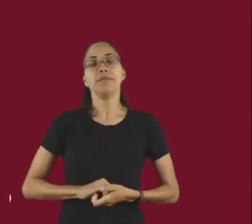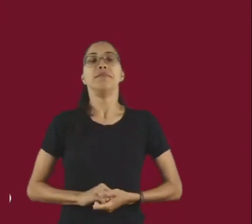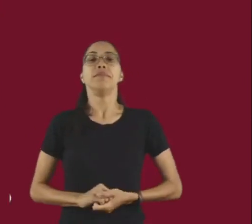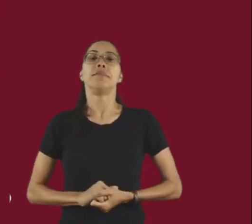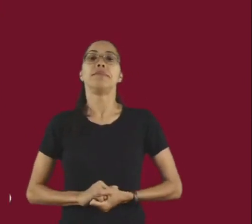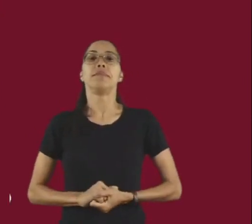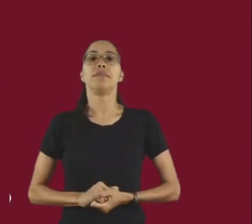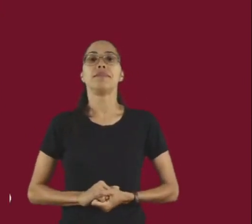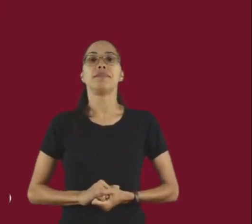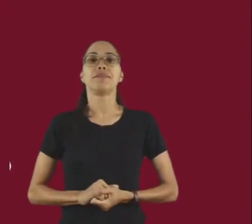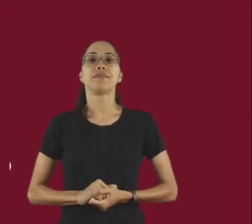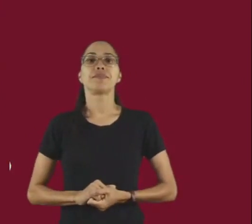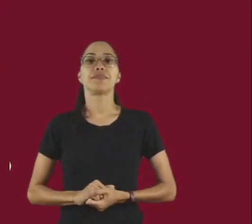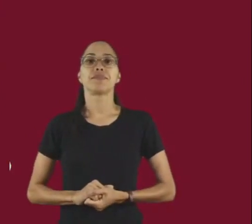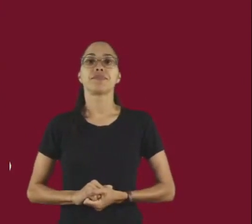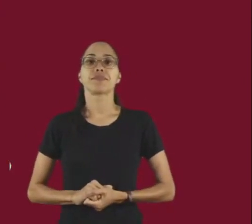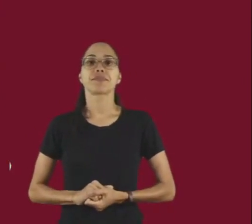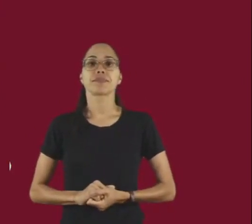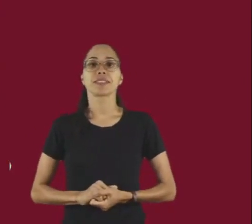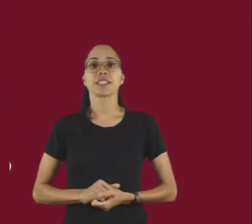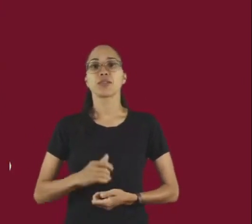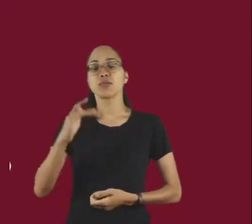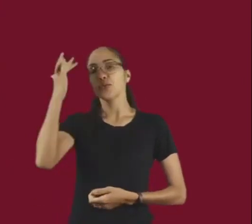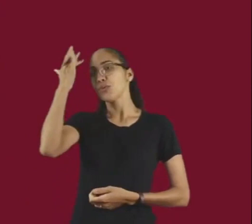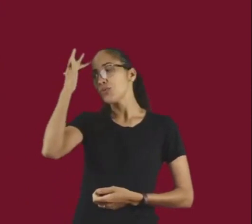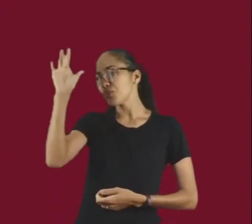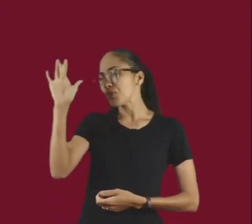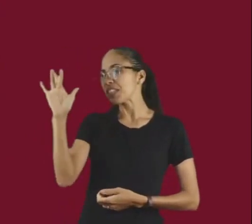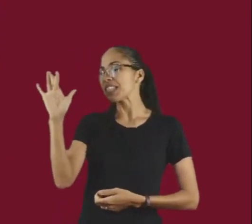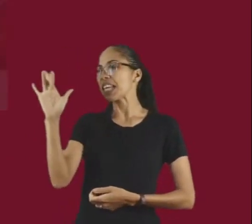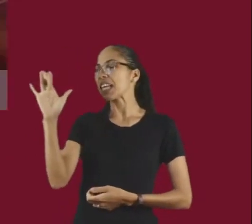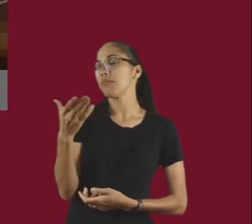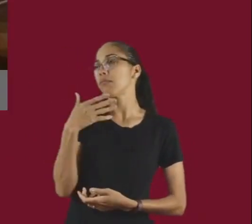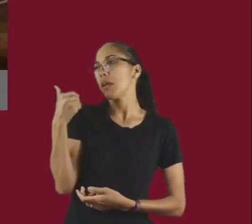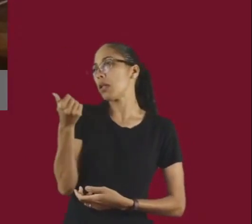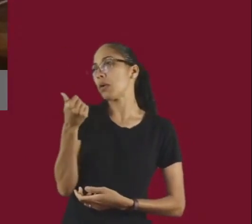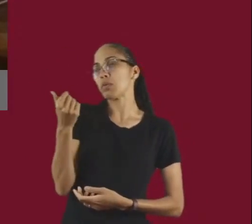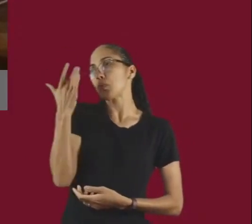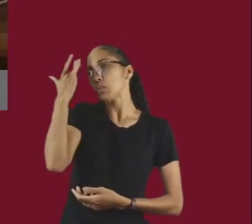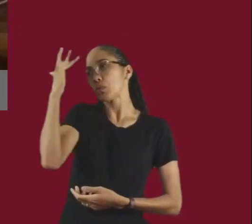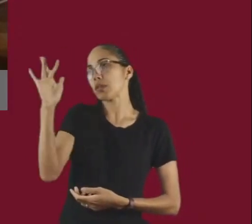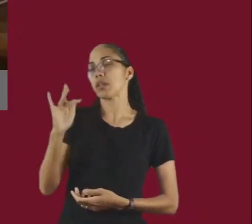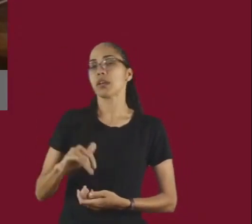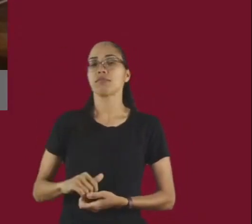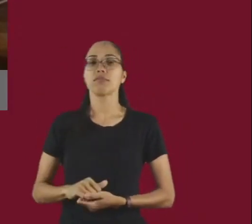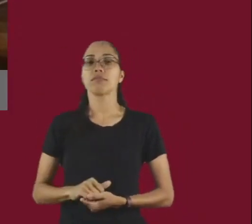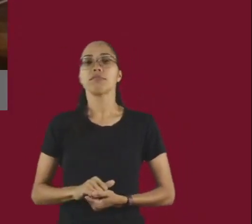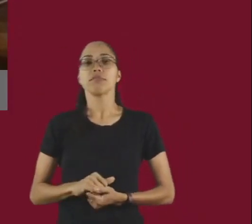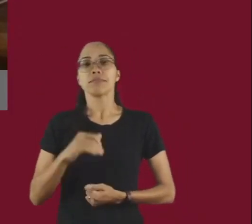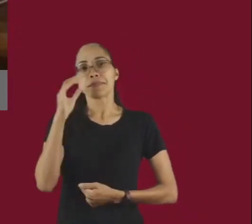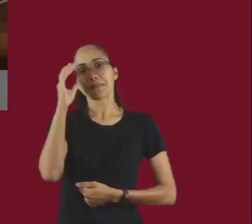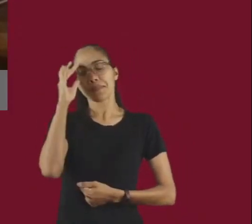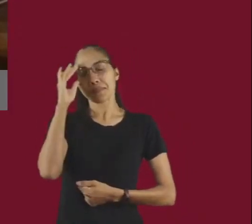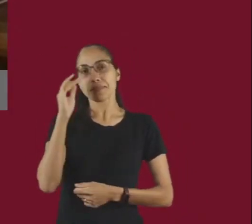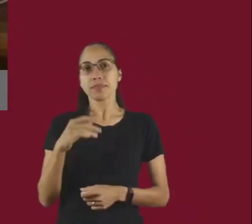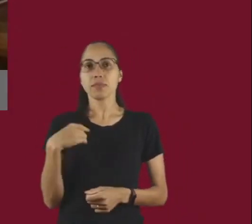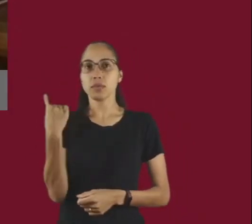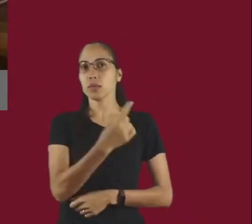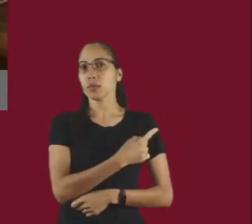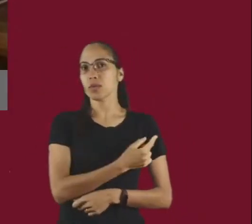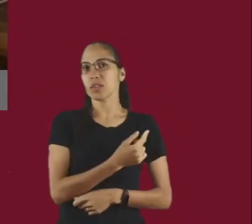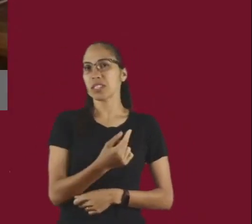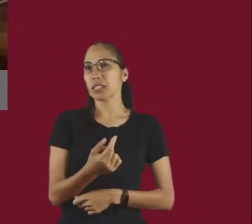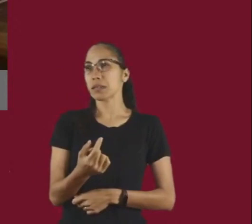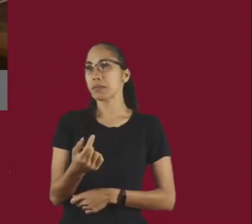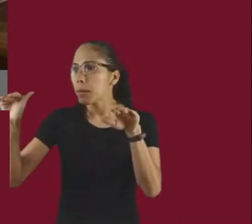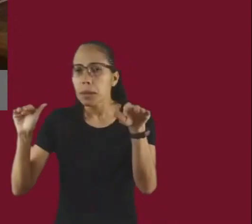Eu não sei, Hamilton, se salvar é a melhor palavra, sabe? A gente fica pensando como é que a gente vai despertar